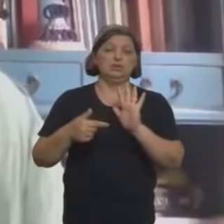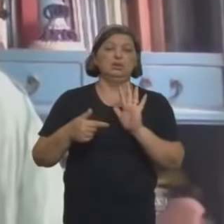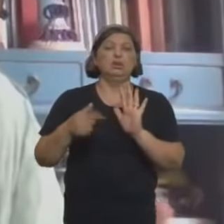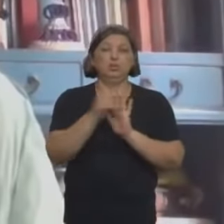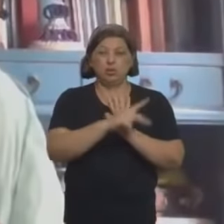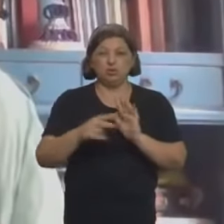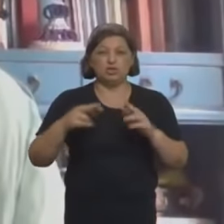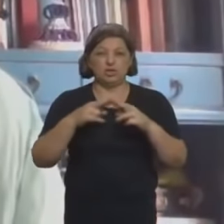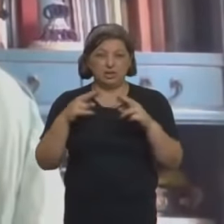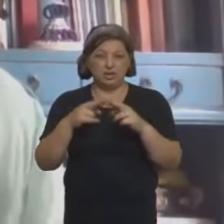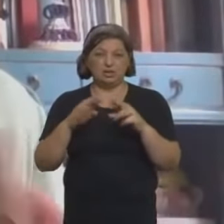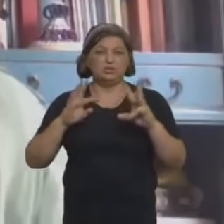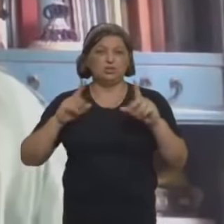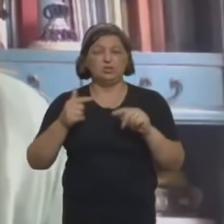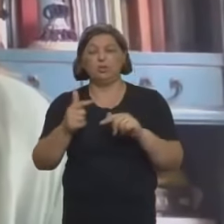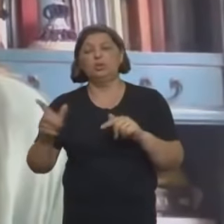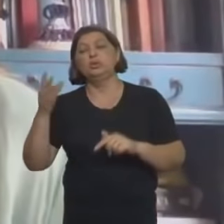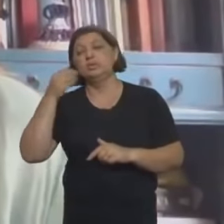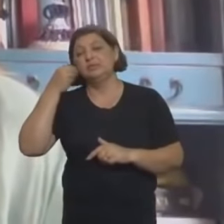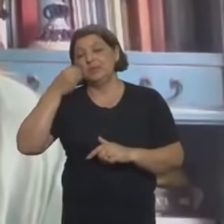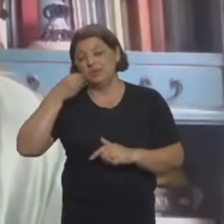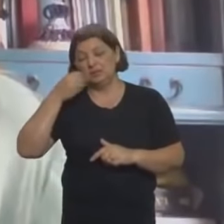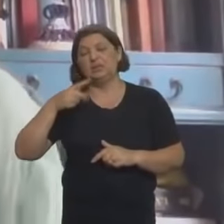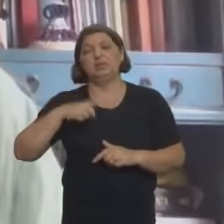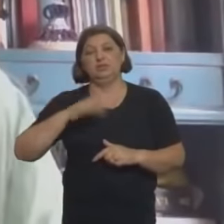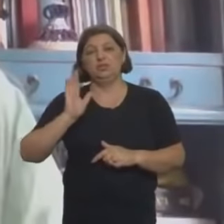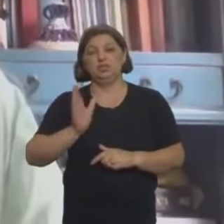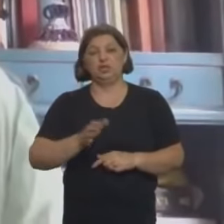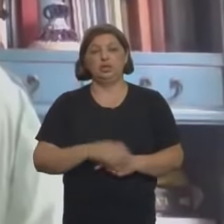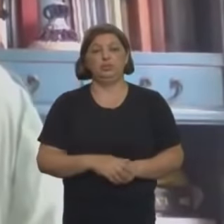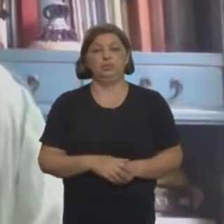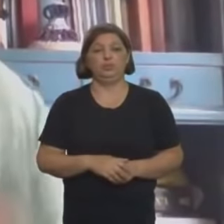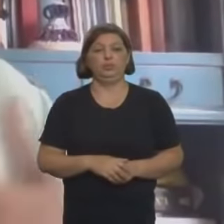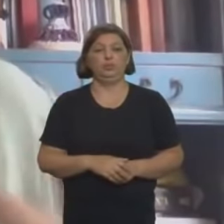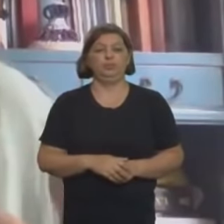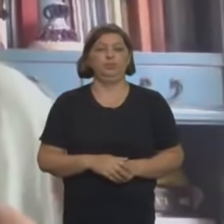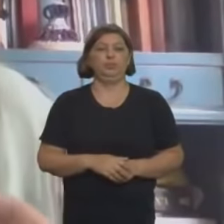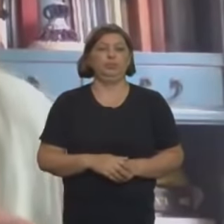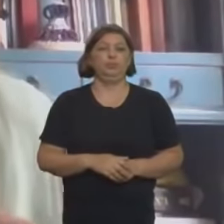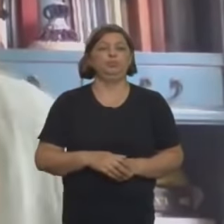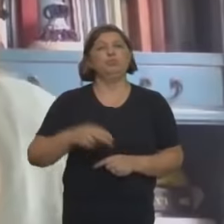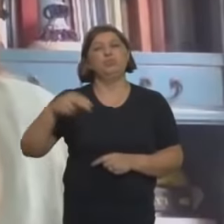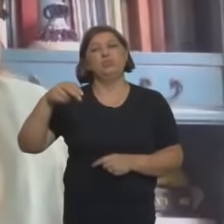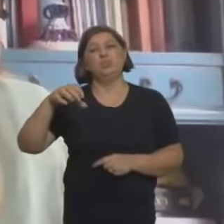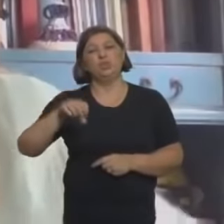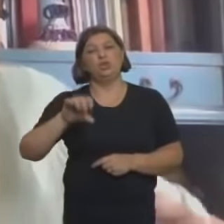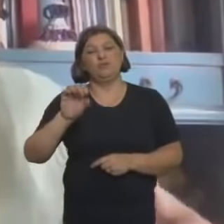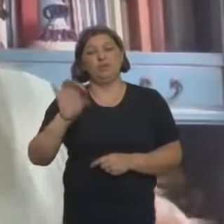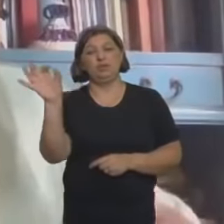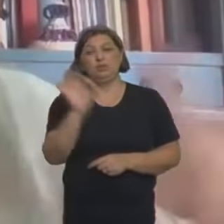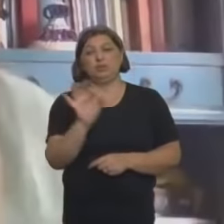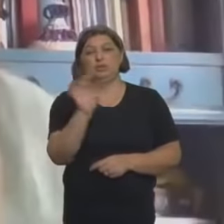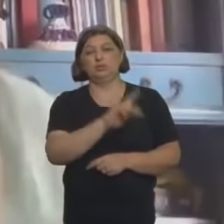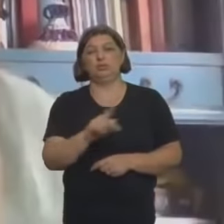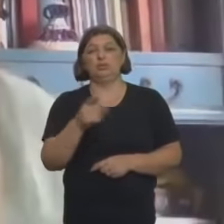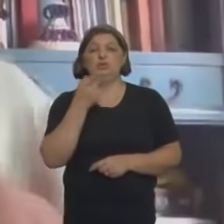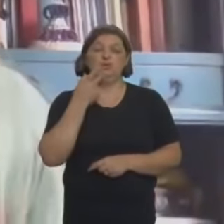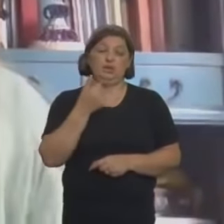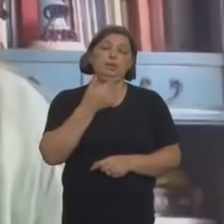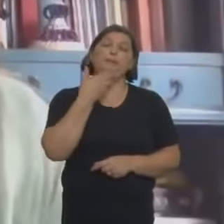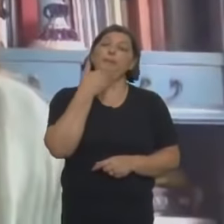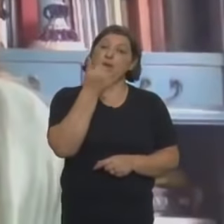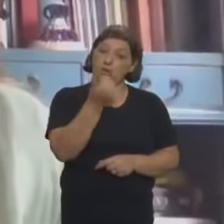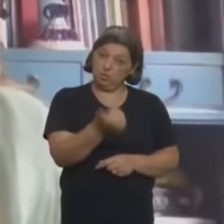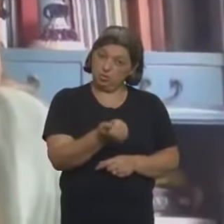das redes, né, das outras experiências que a gente já teve, e 90% dos professores dizem que melhorou muito